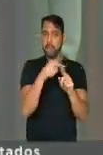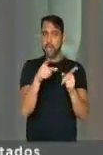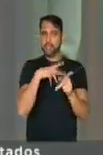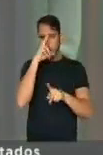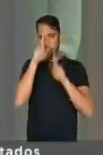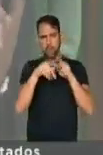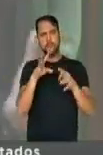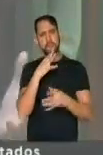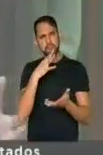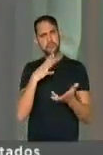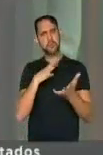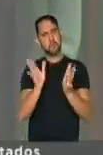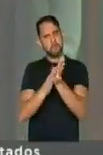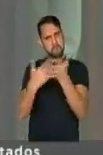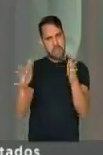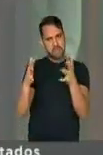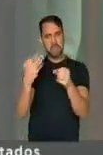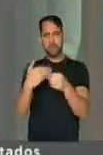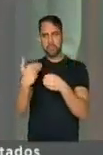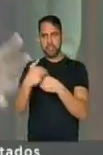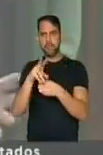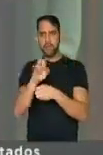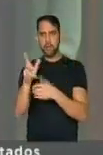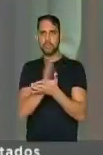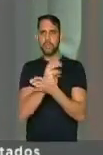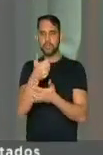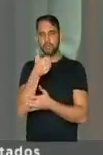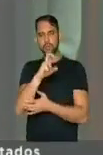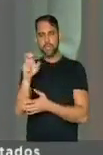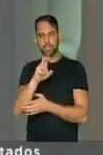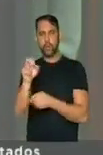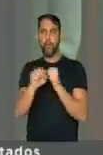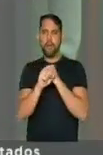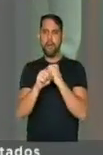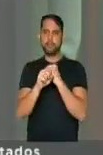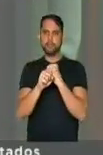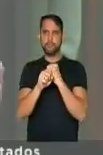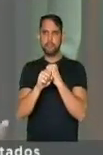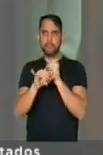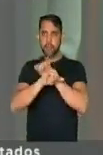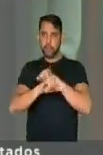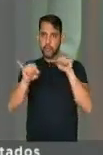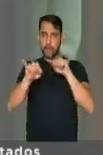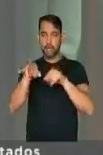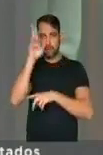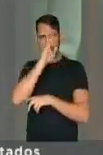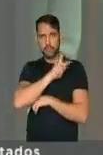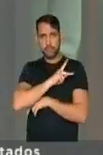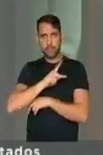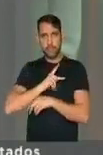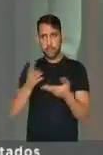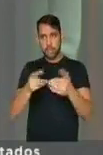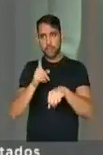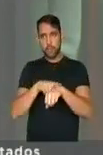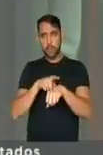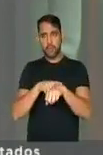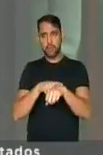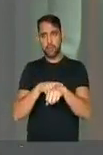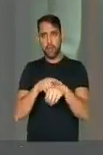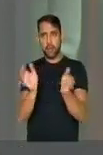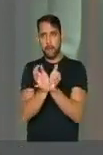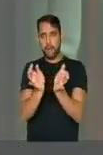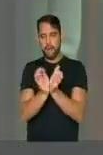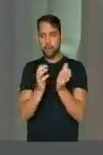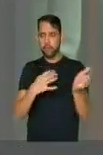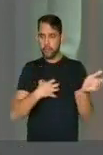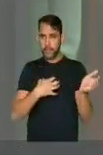reconheceu e me agradeceu. Eu queria parabenizar a Veracruz pelos seus 55 anos de emancipação. E registrar também, senhor presidente, que nesse momento a bancada